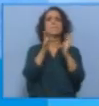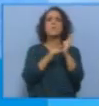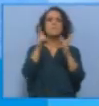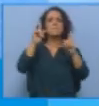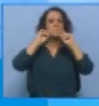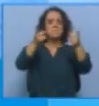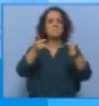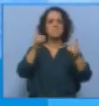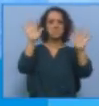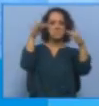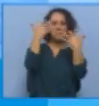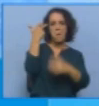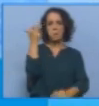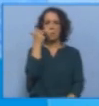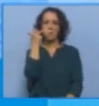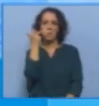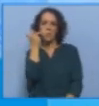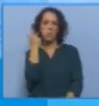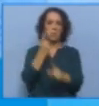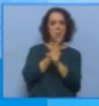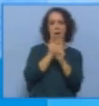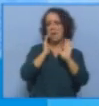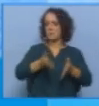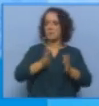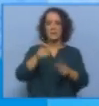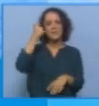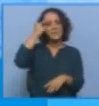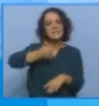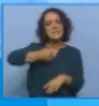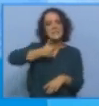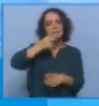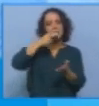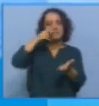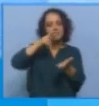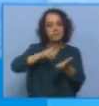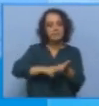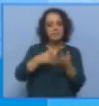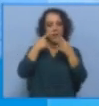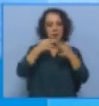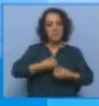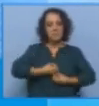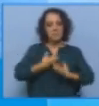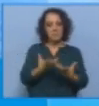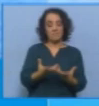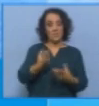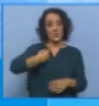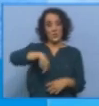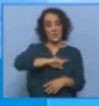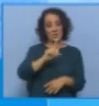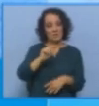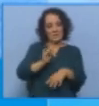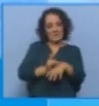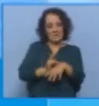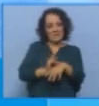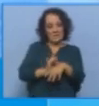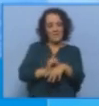importa com o show-off, com a coreografia, como dizia, mas importa-se com aquilo que realmente é autêntico e genuíno. E acho que nós hoje somos também muito sensíveis. Se calhar